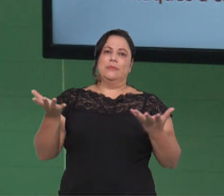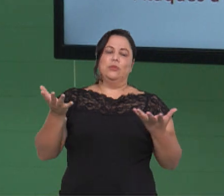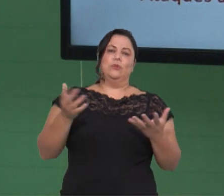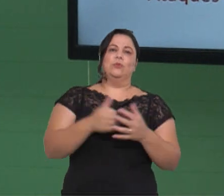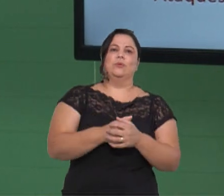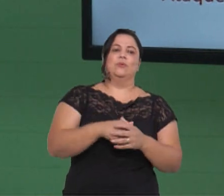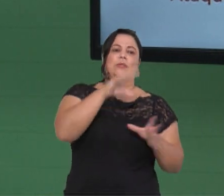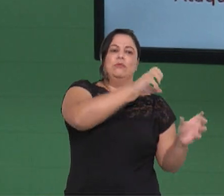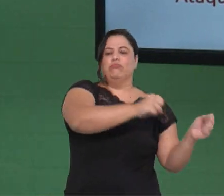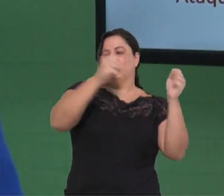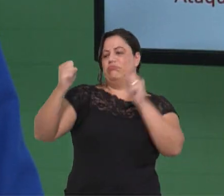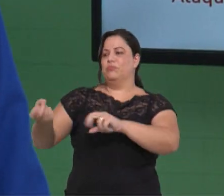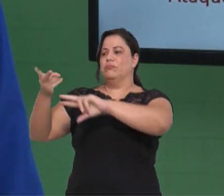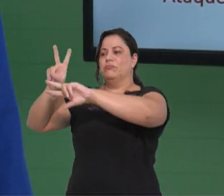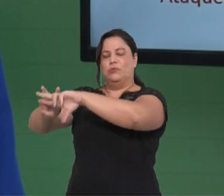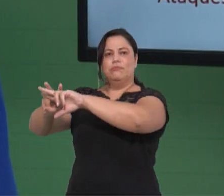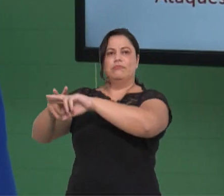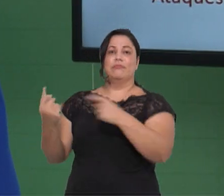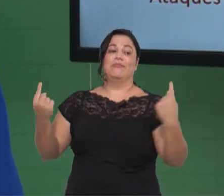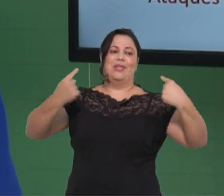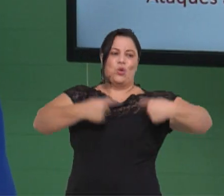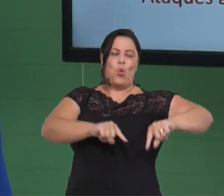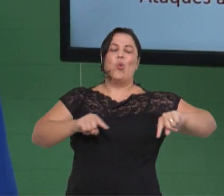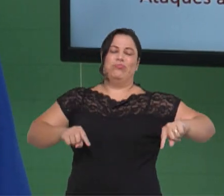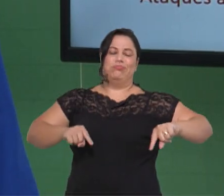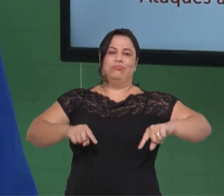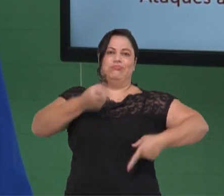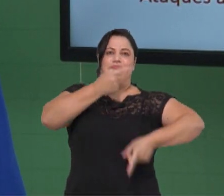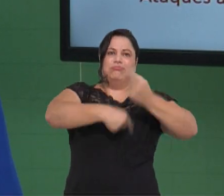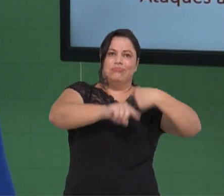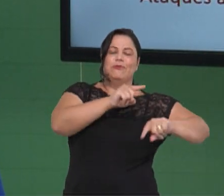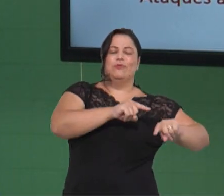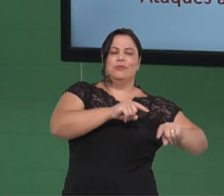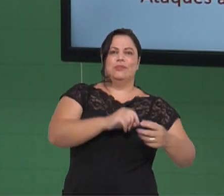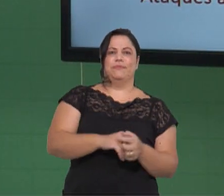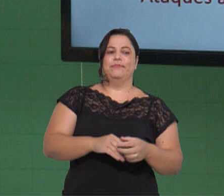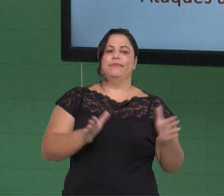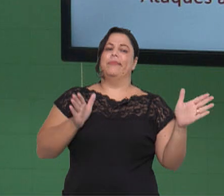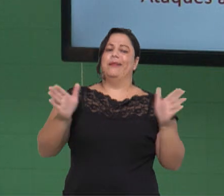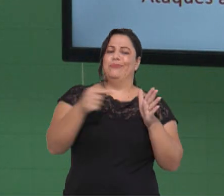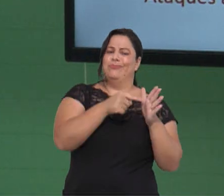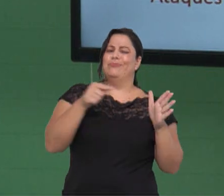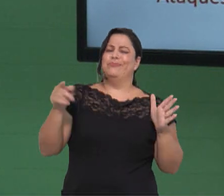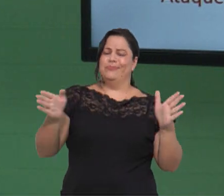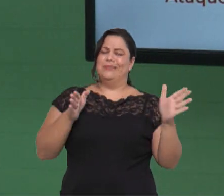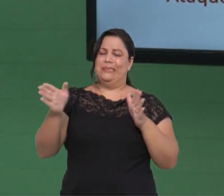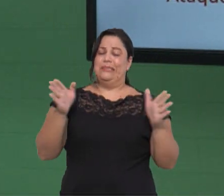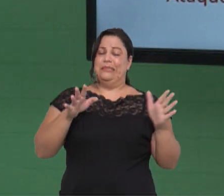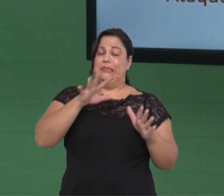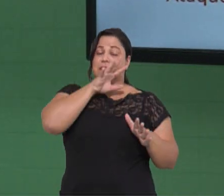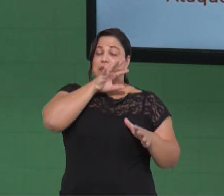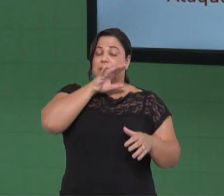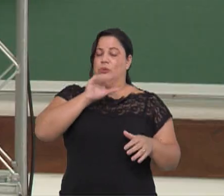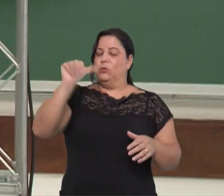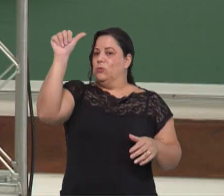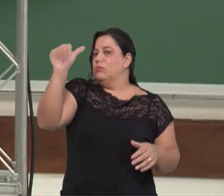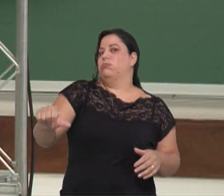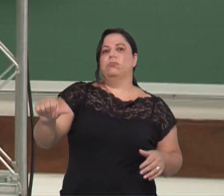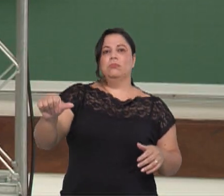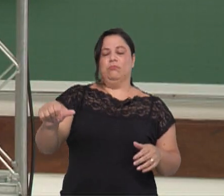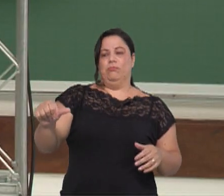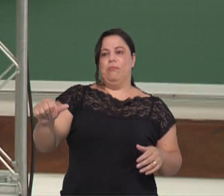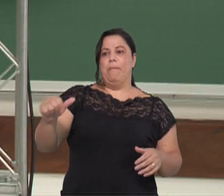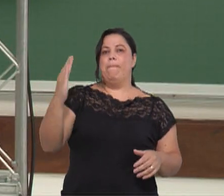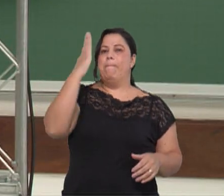como contra-revolucionários. Tá? É um período chamado depois, futuramente, de período do terror. A gente vai ver futuramente isso aí.